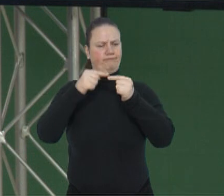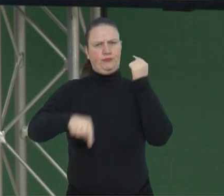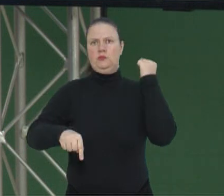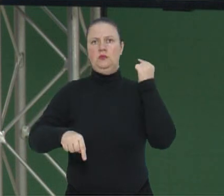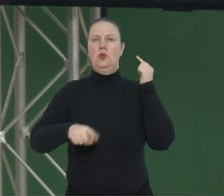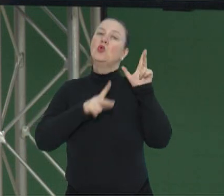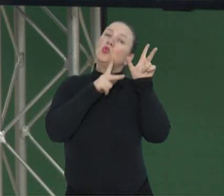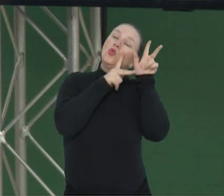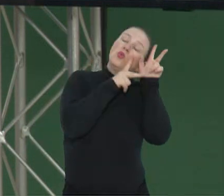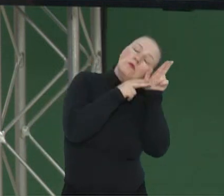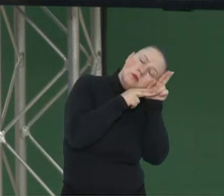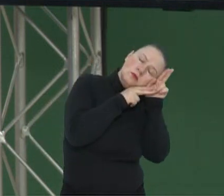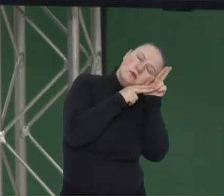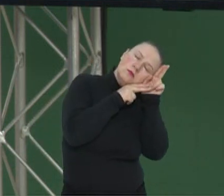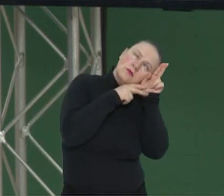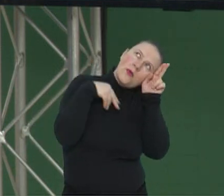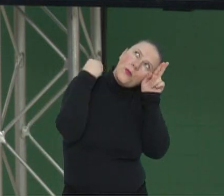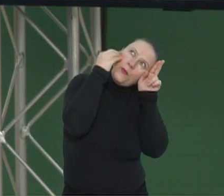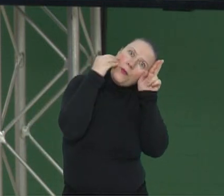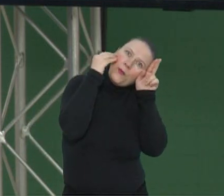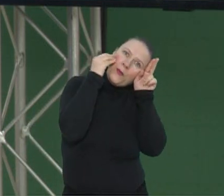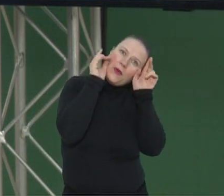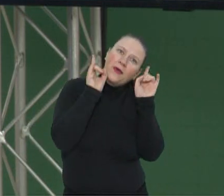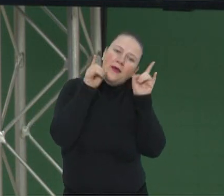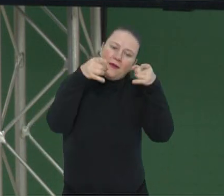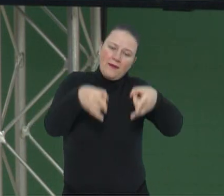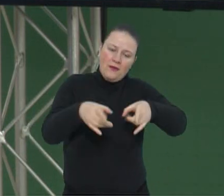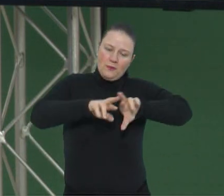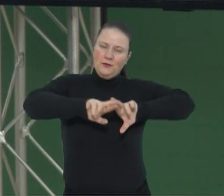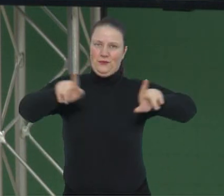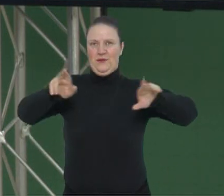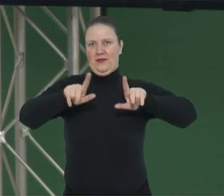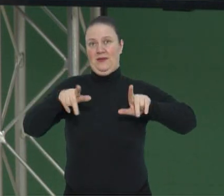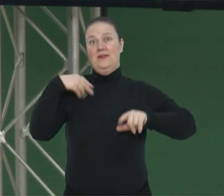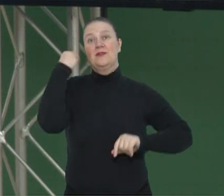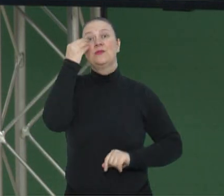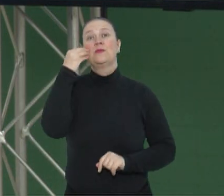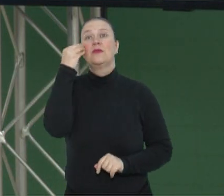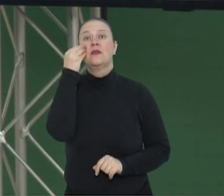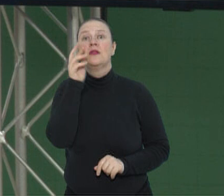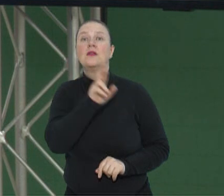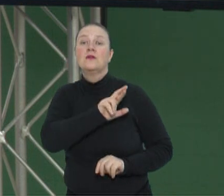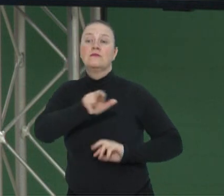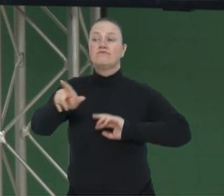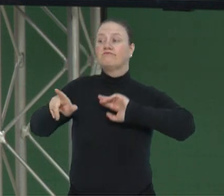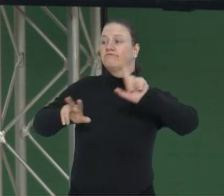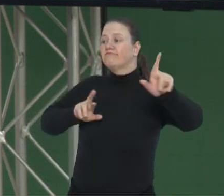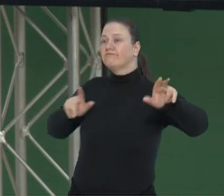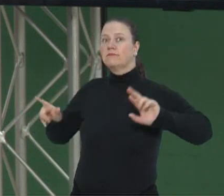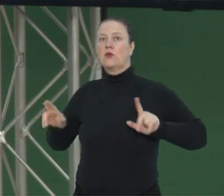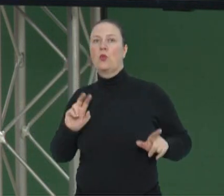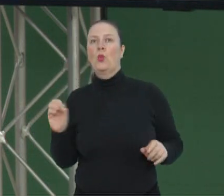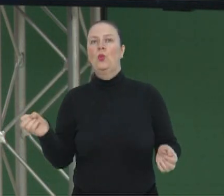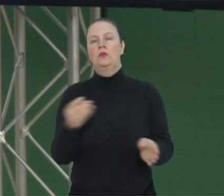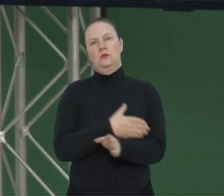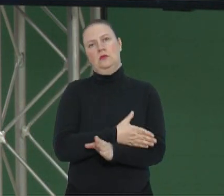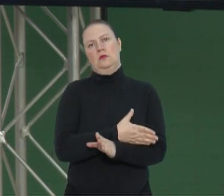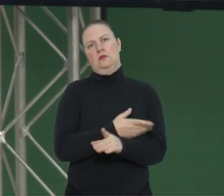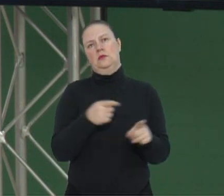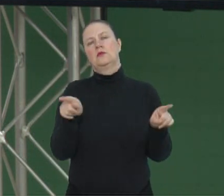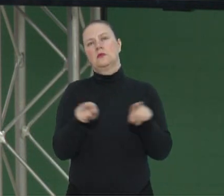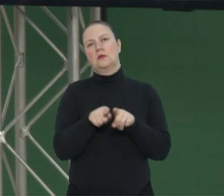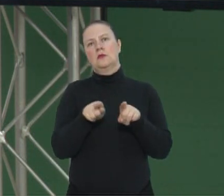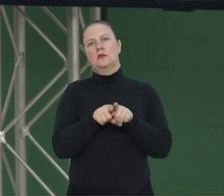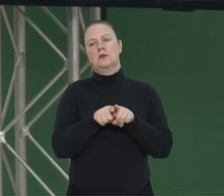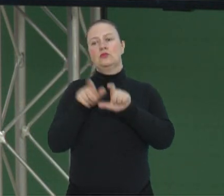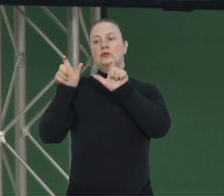dormir em outra cama, ou seja, experimentar novos lugares. À medida que você vai conhecendo novos destinos, novos pontos